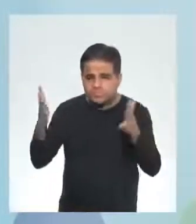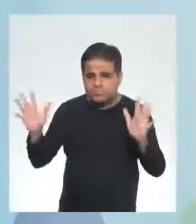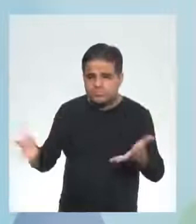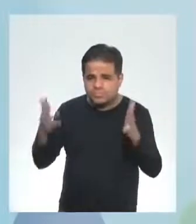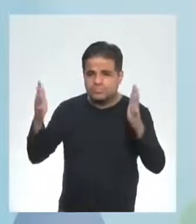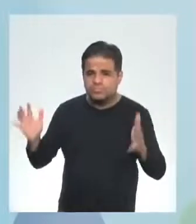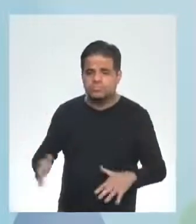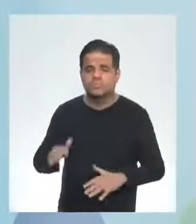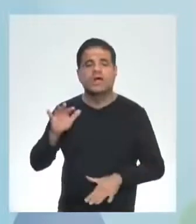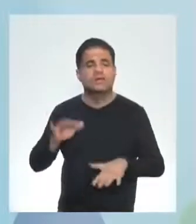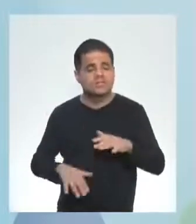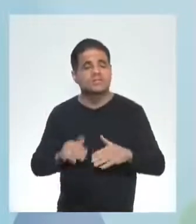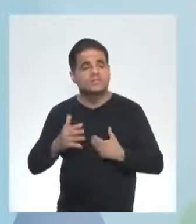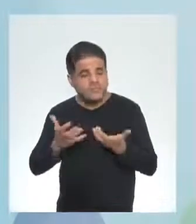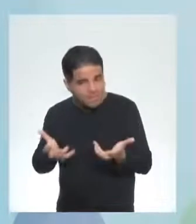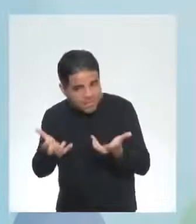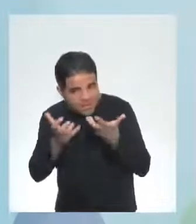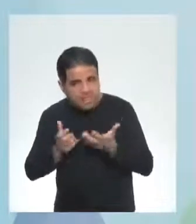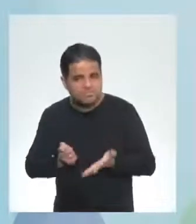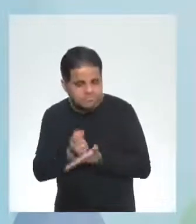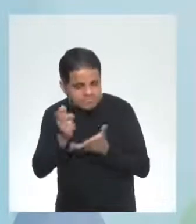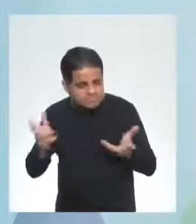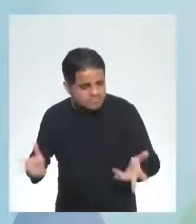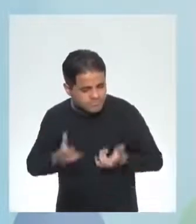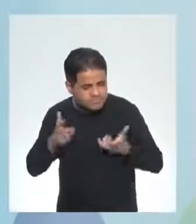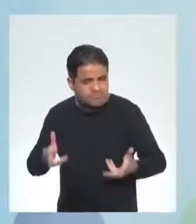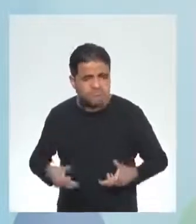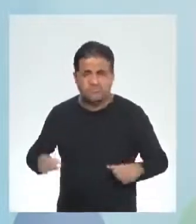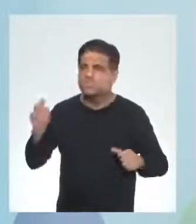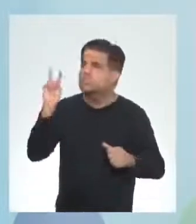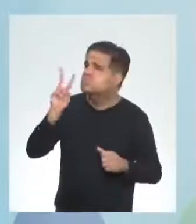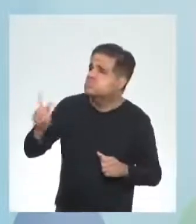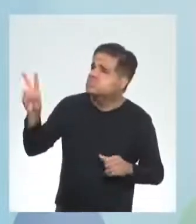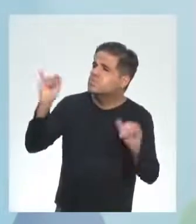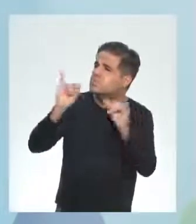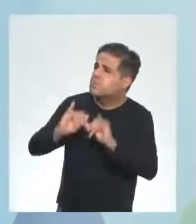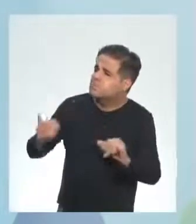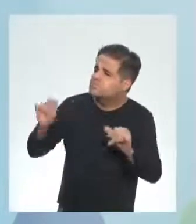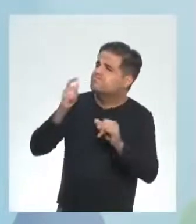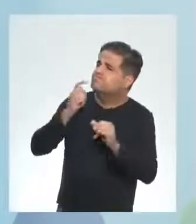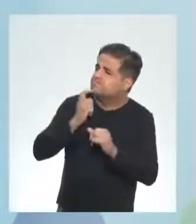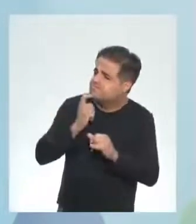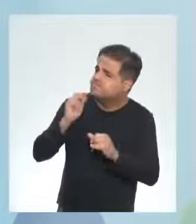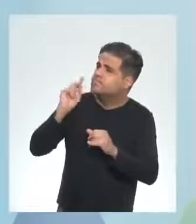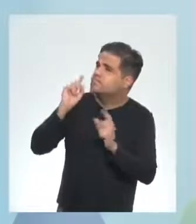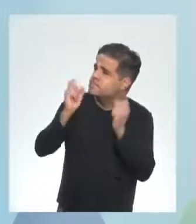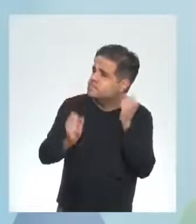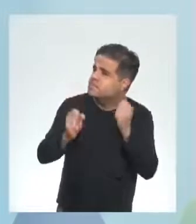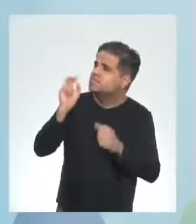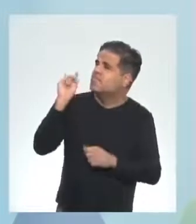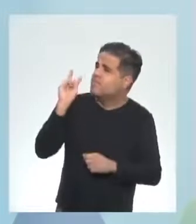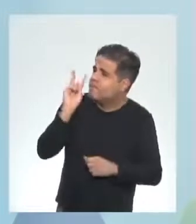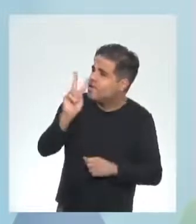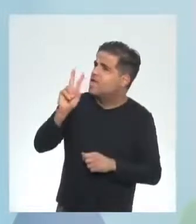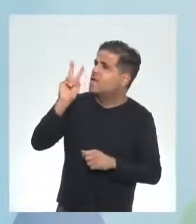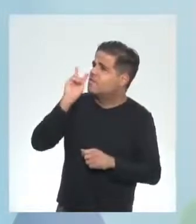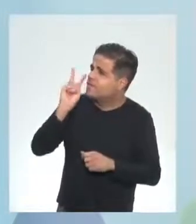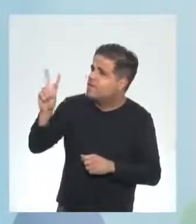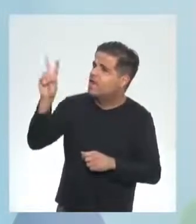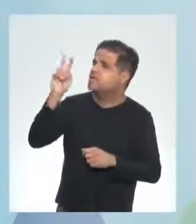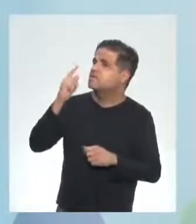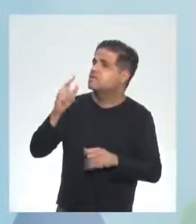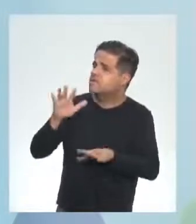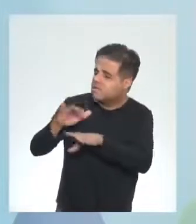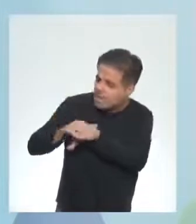às vezes, né, mais você quer consumir. Se você fica, né, olhando aquela propaganda, passando várias vezes aquela propaganda